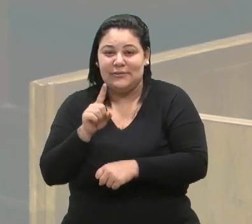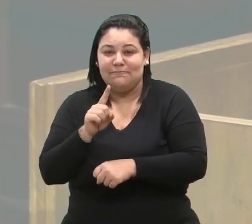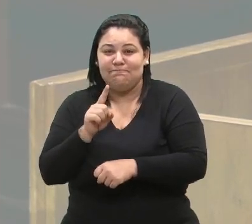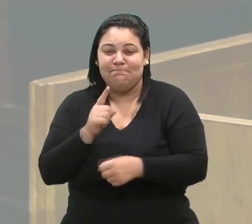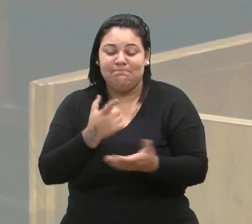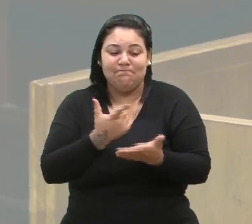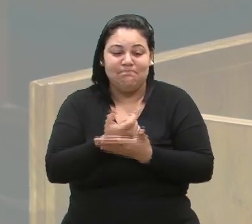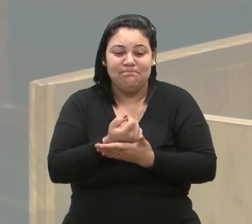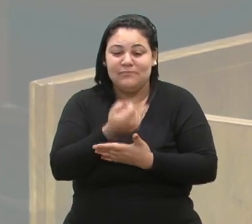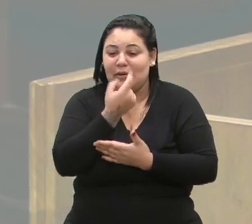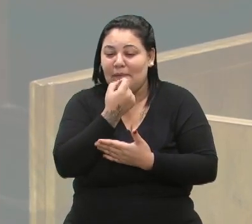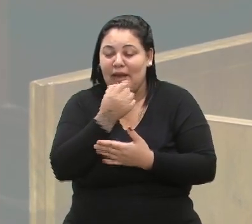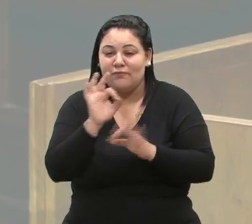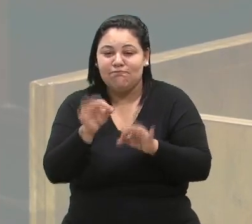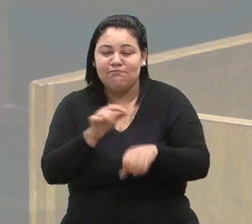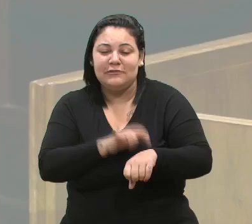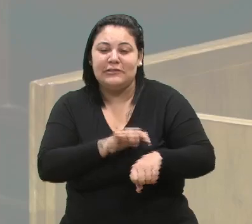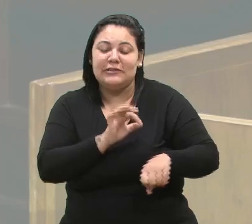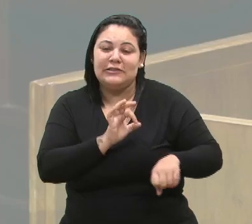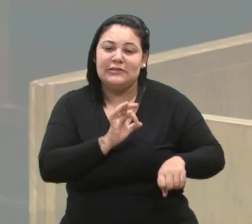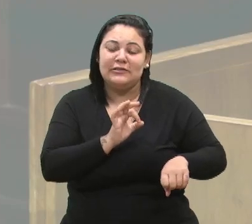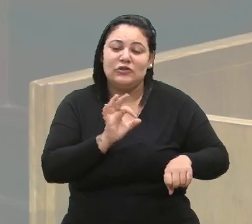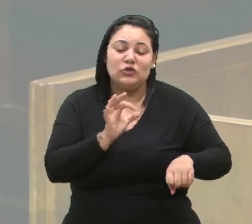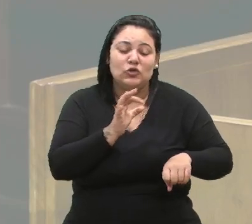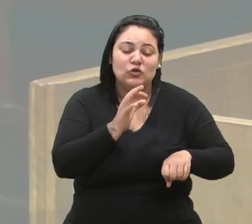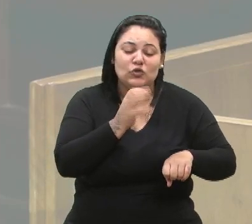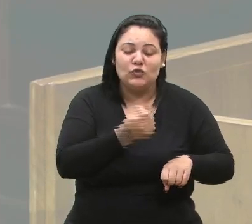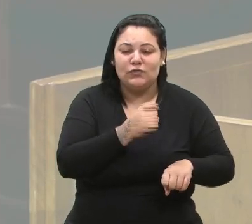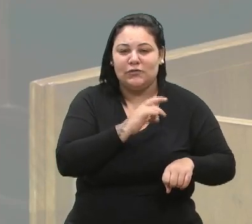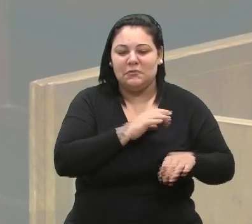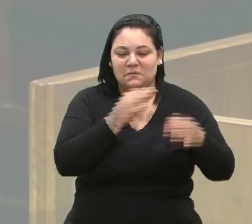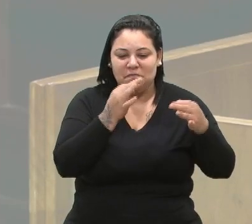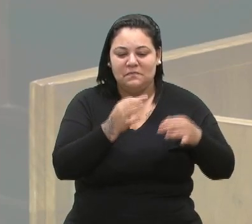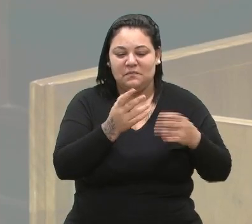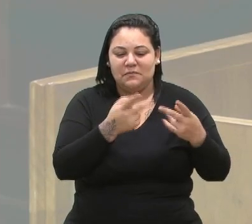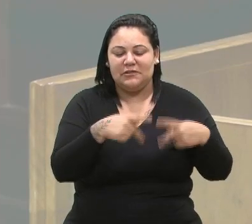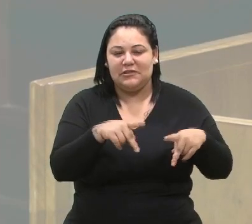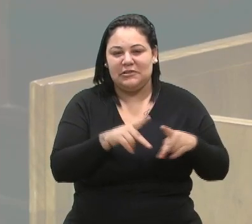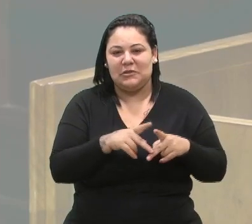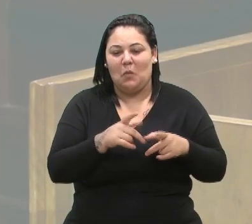certa, tudo isso, eu tenho certeza que a população vai aumentar